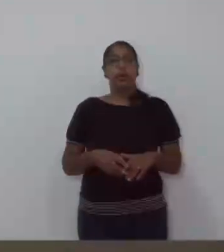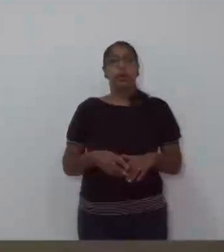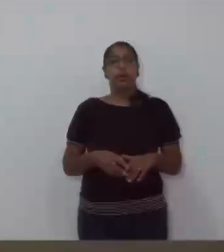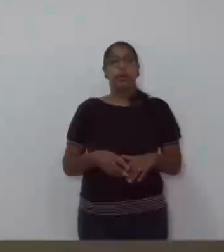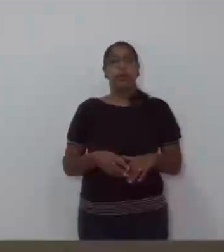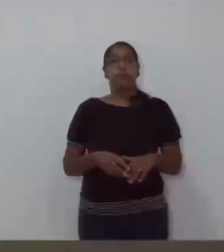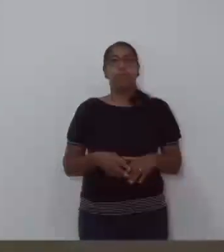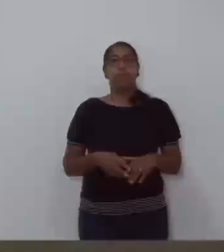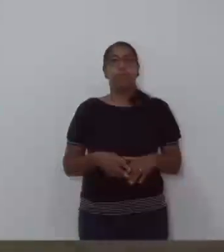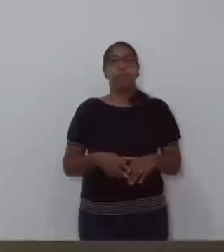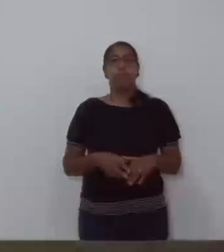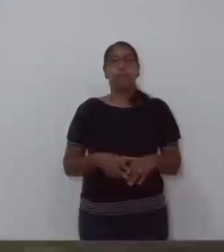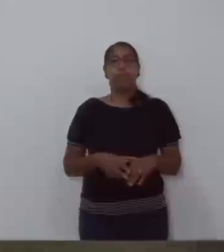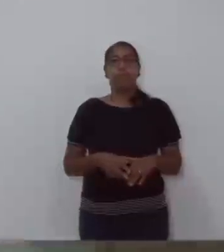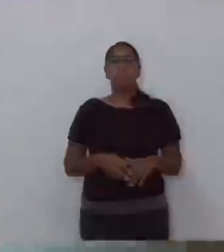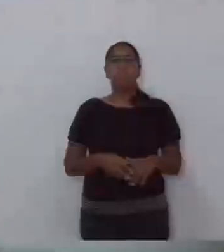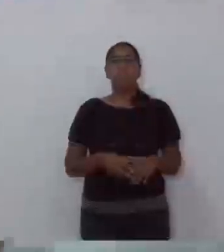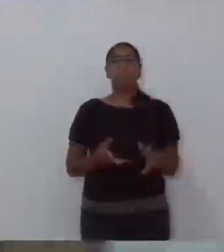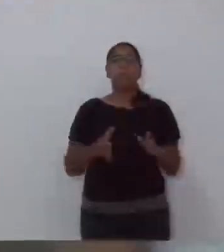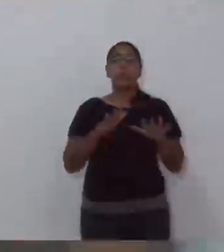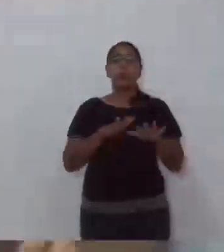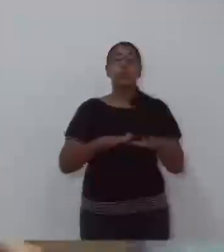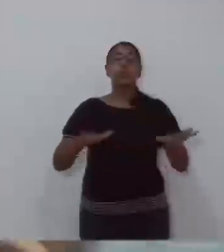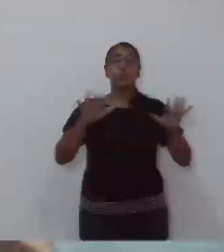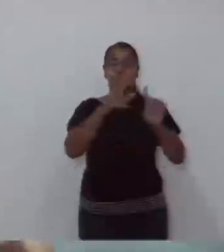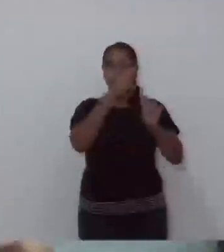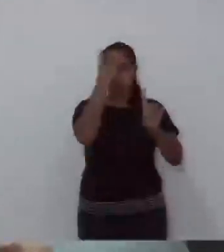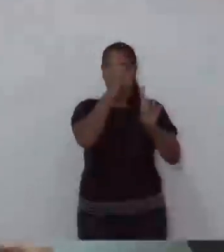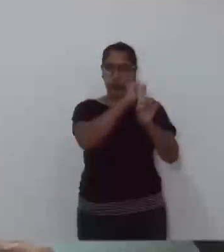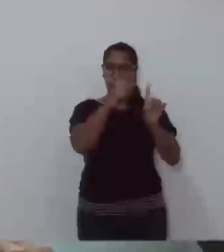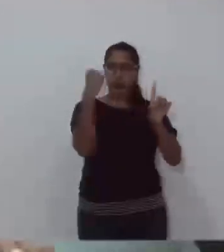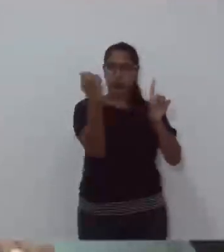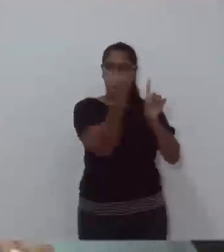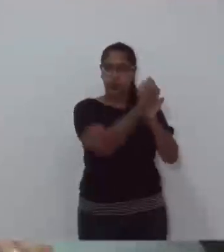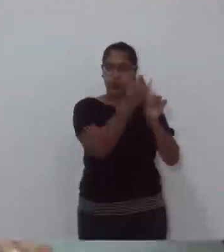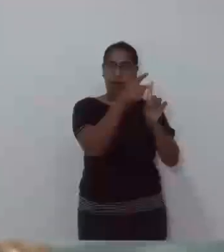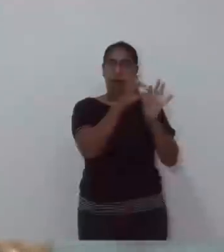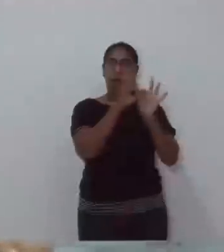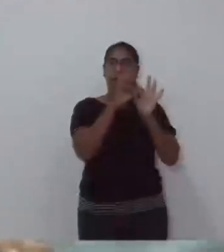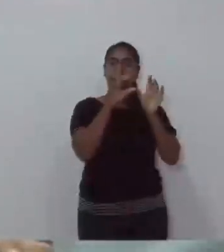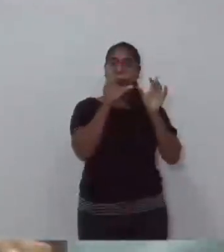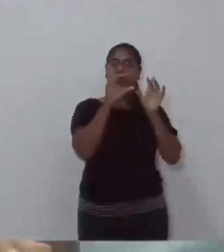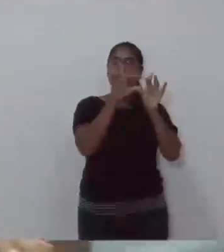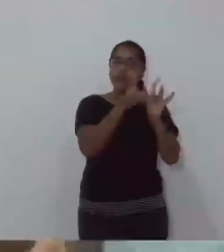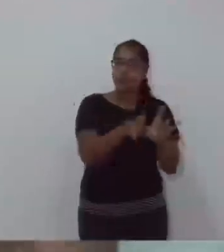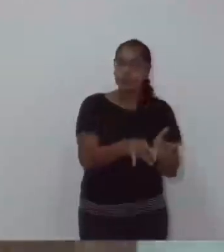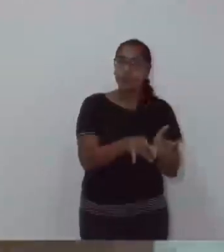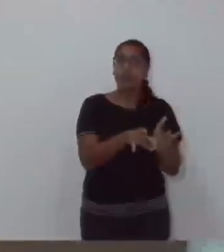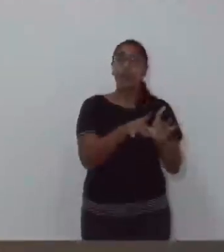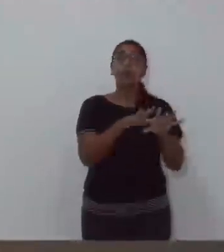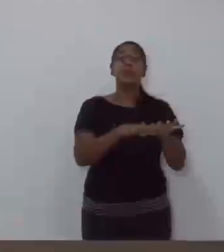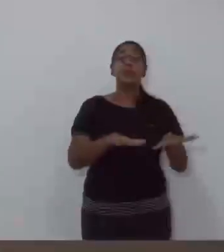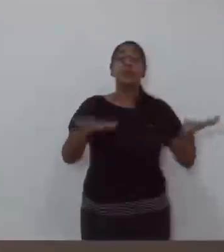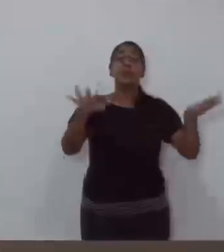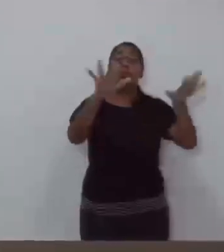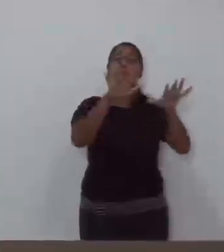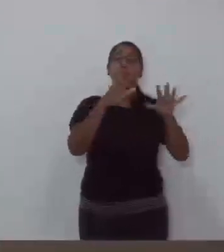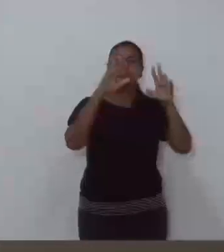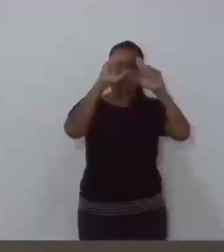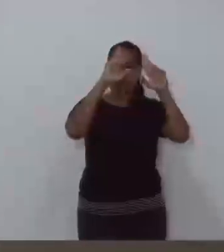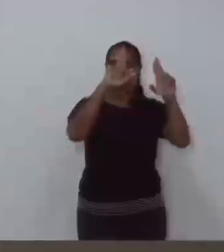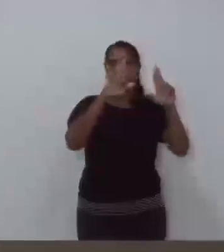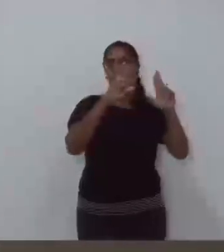chave da vida em sociedade, sobretudo no regime democrático, é o respeito às pessoas e às